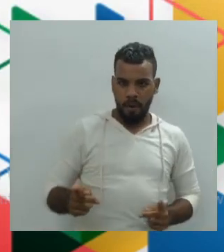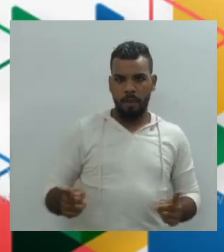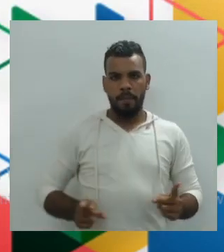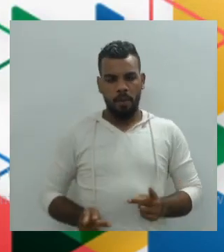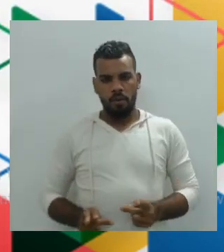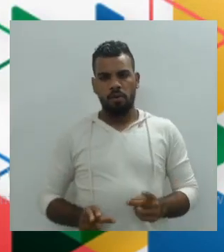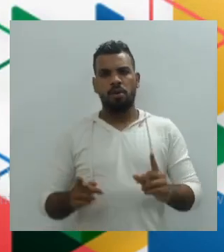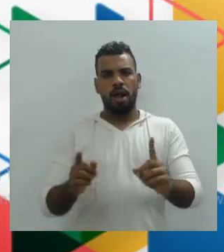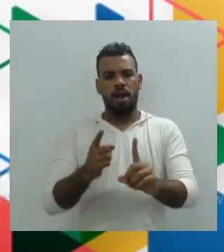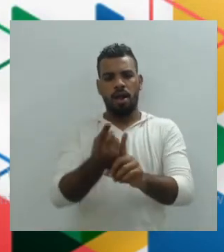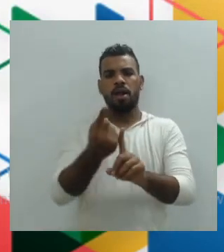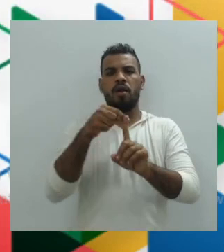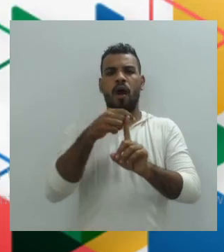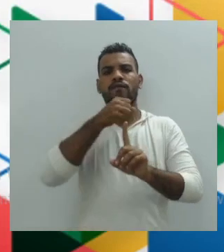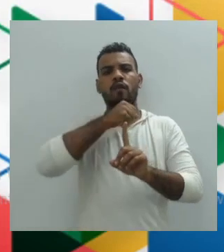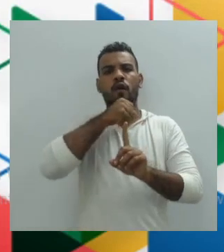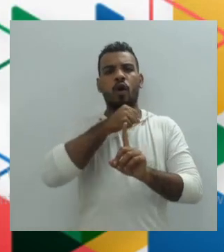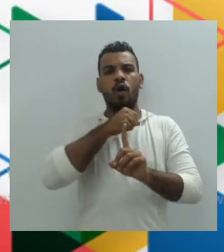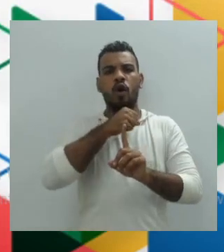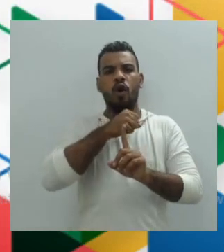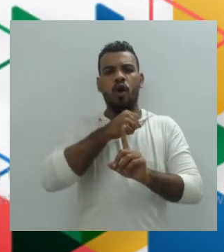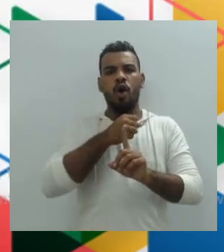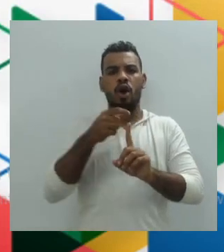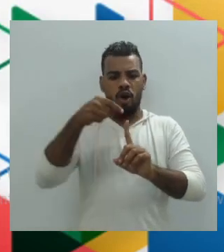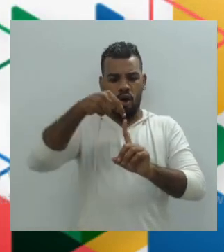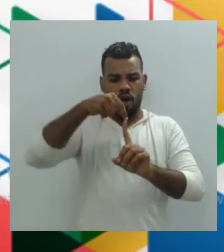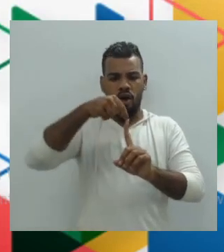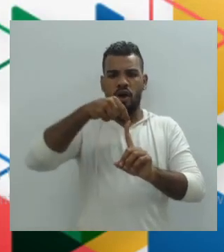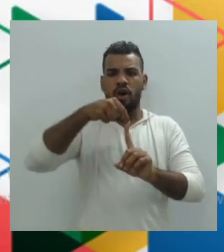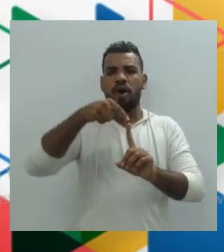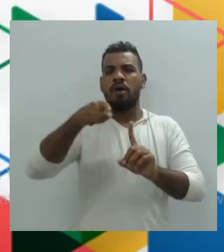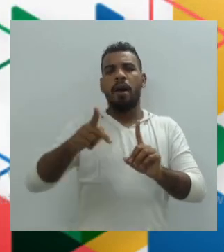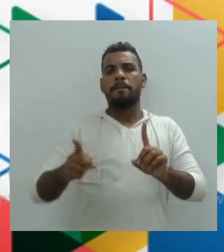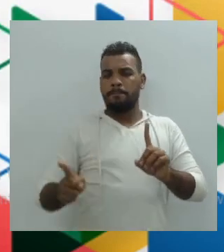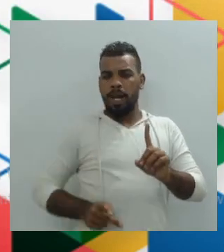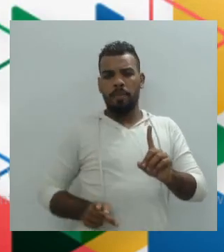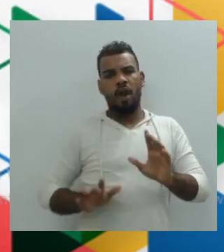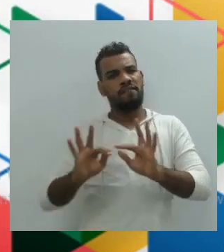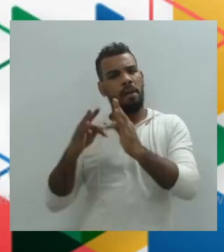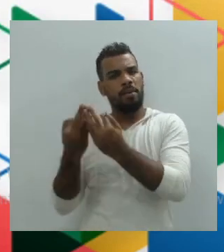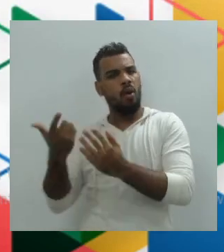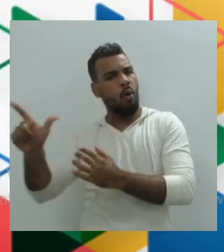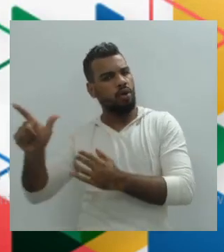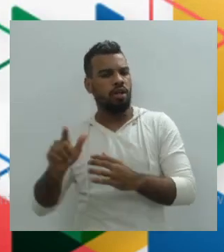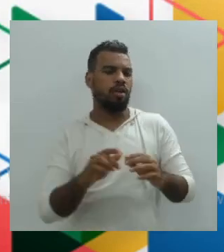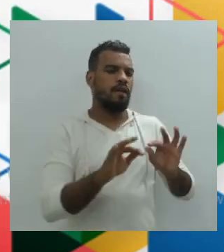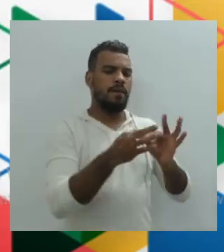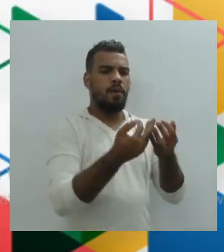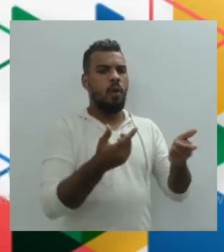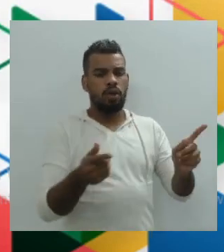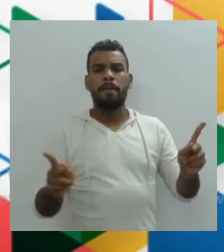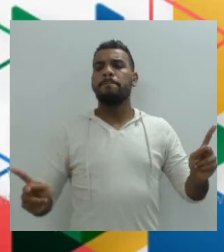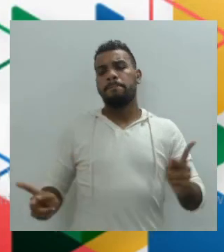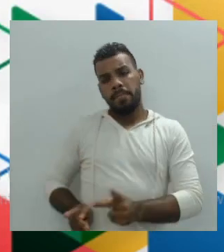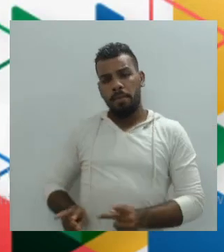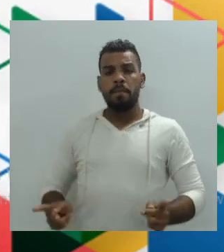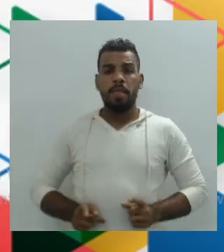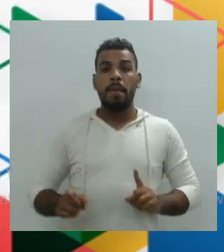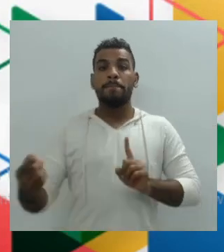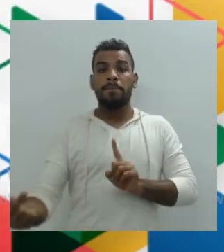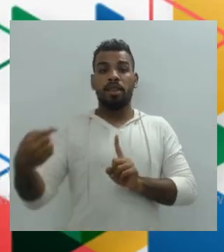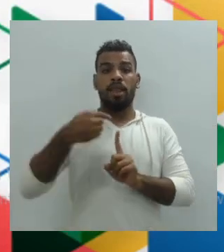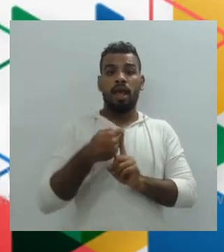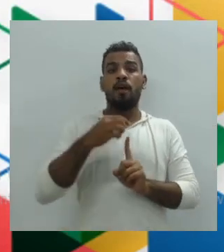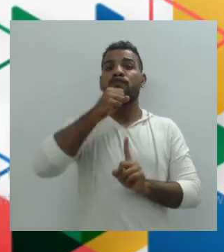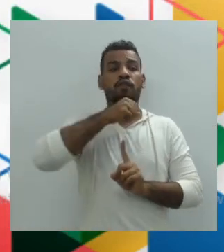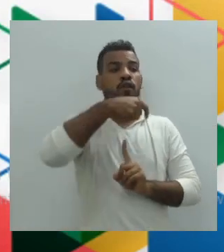ancestral comum, o seu avô. Homens e macacos superiores, primatas superiores, também vieram de um ancestral